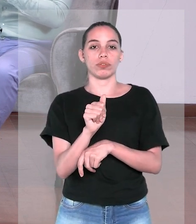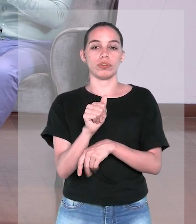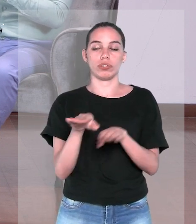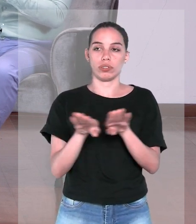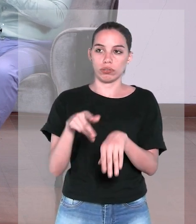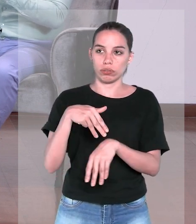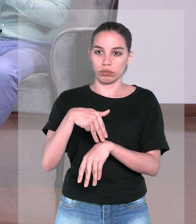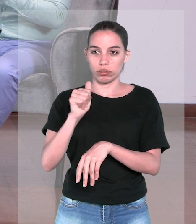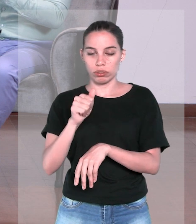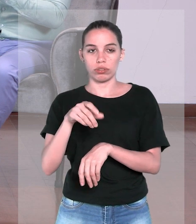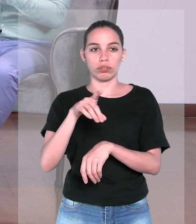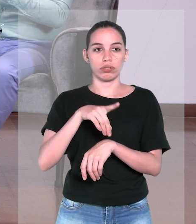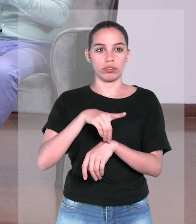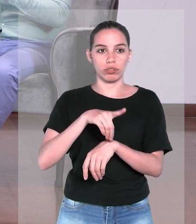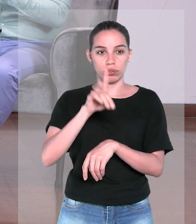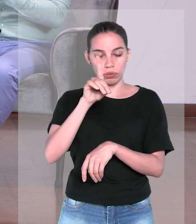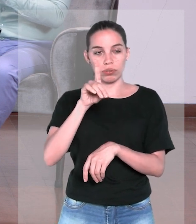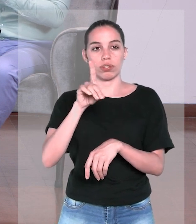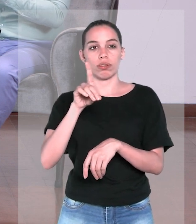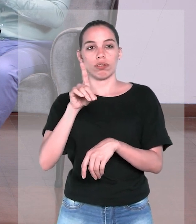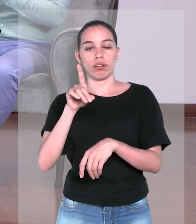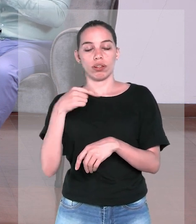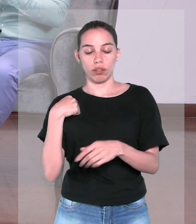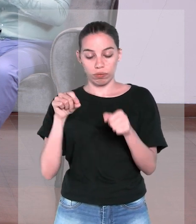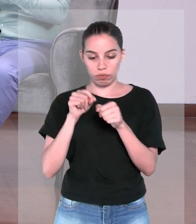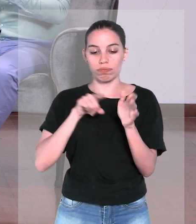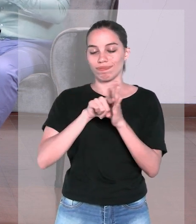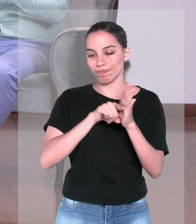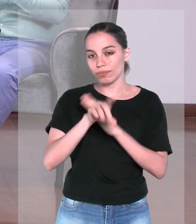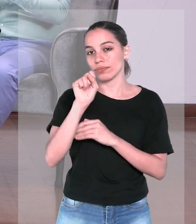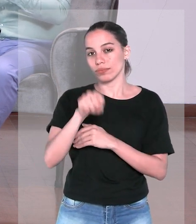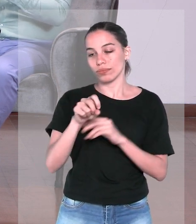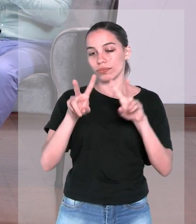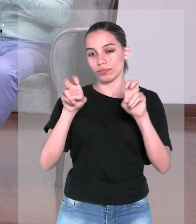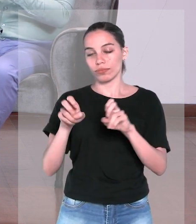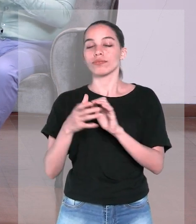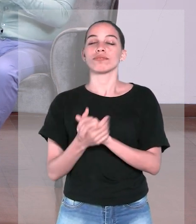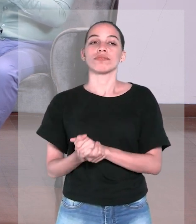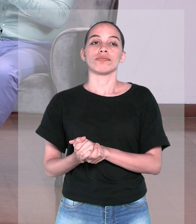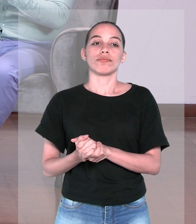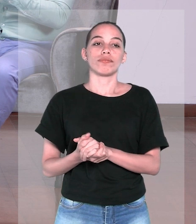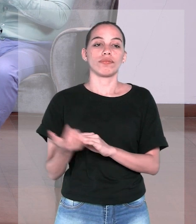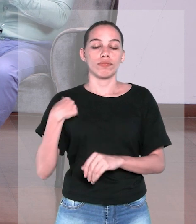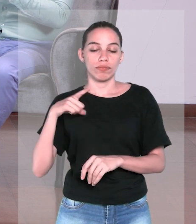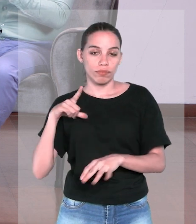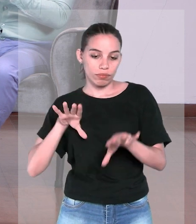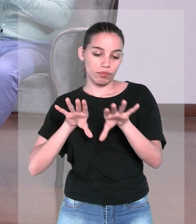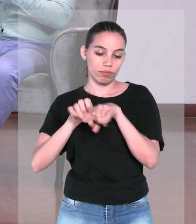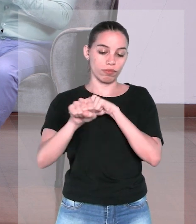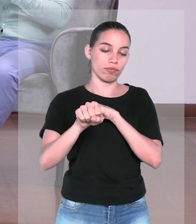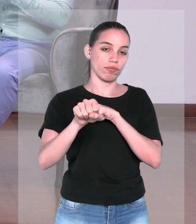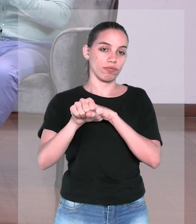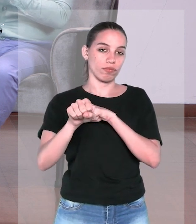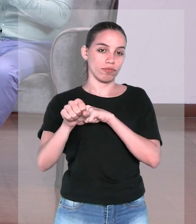mestrado, doutorado, pós-doutorado, onde eu realmente realizo pesquisa. E eu tenho uma formação interdisciplinar, porque